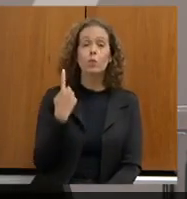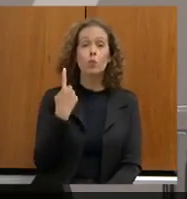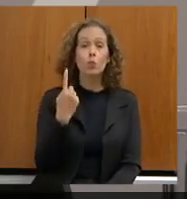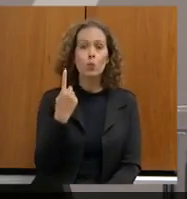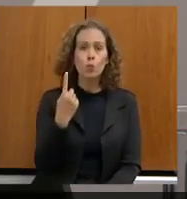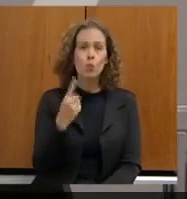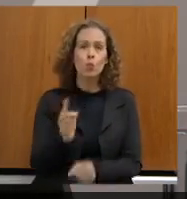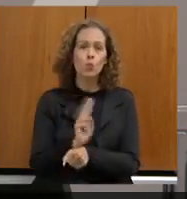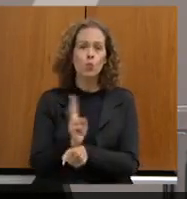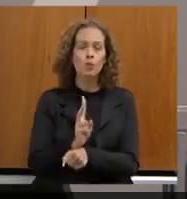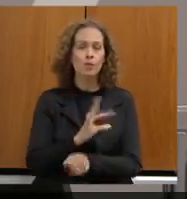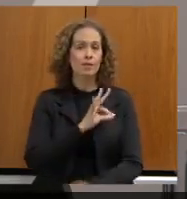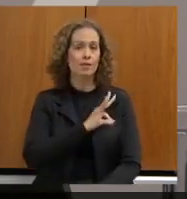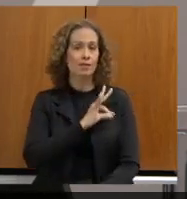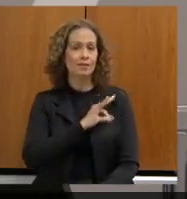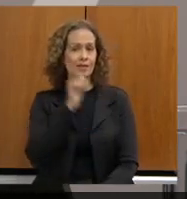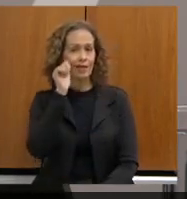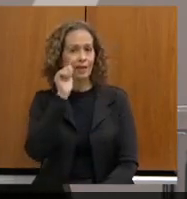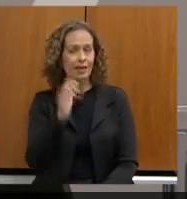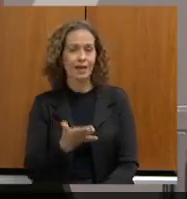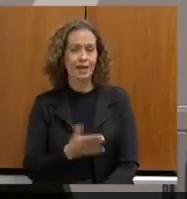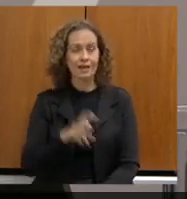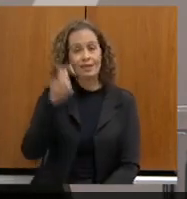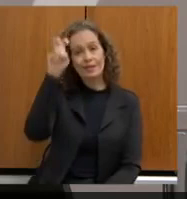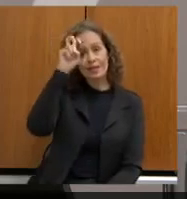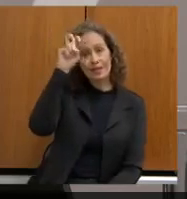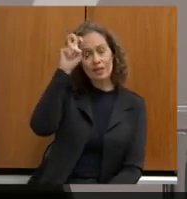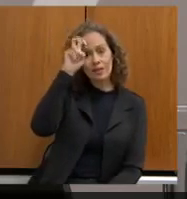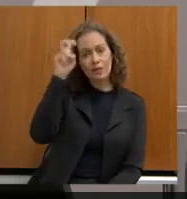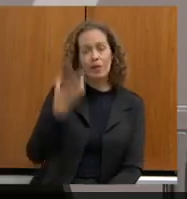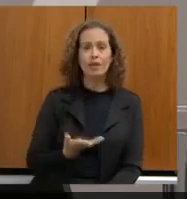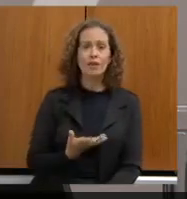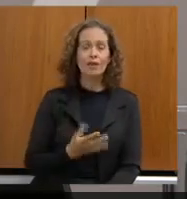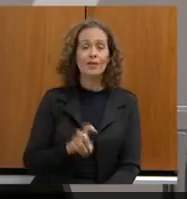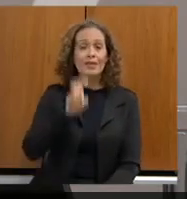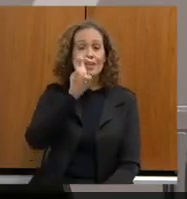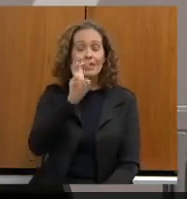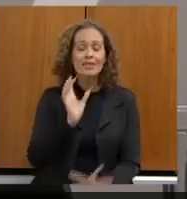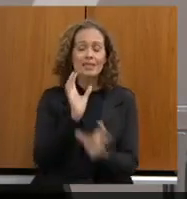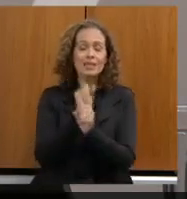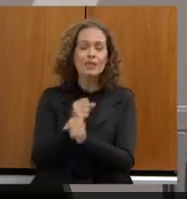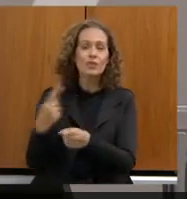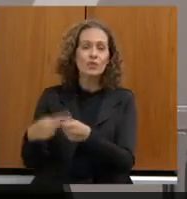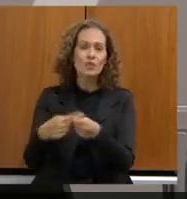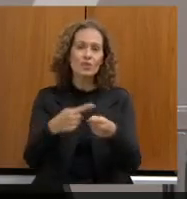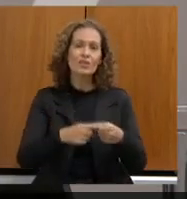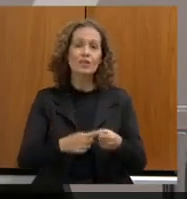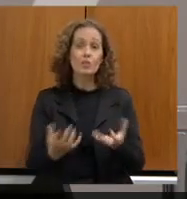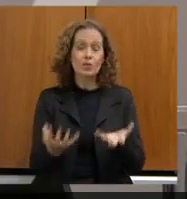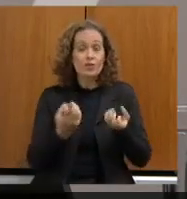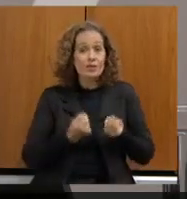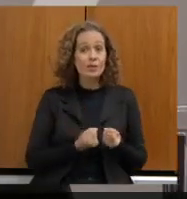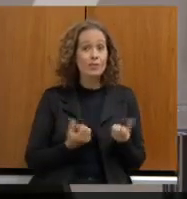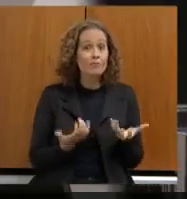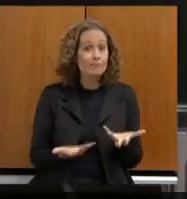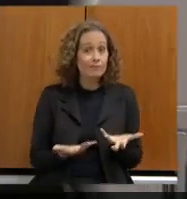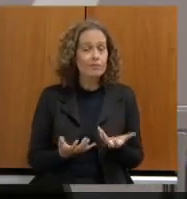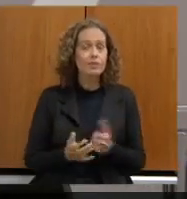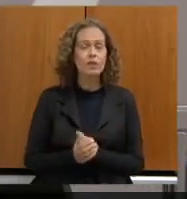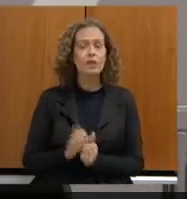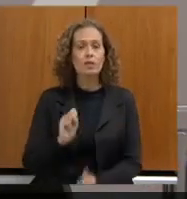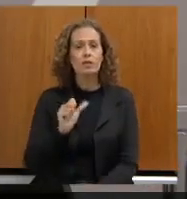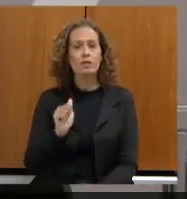as quintas-feiras para atender cinco municípios que é a comarca lá em Arinos né